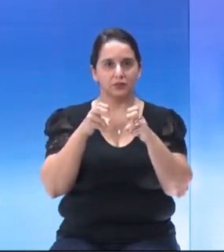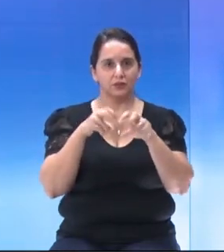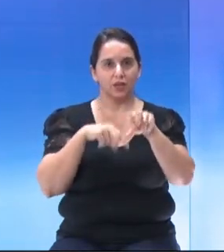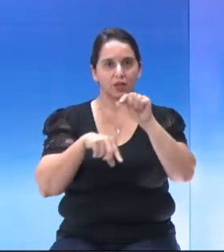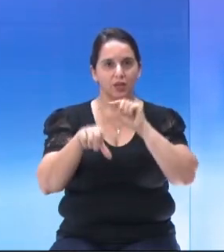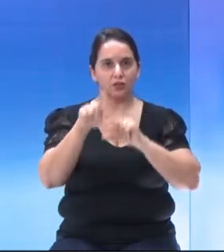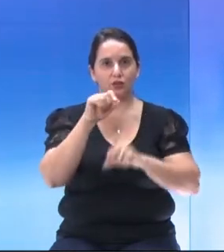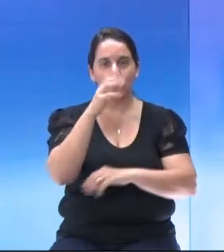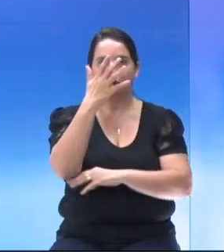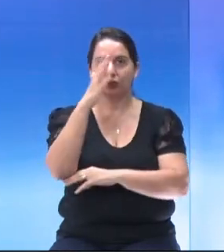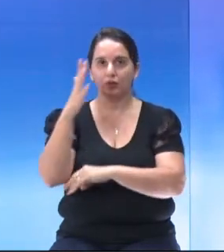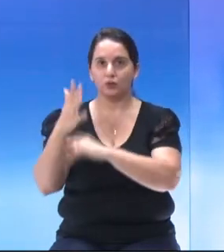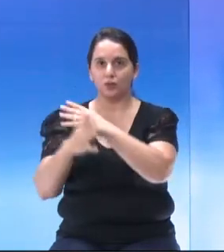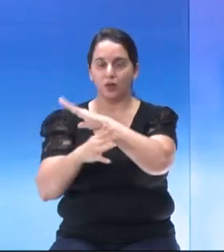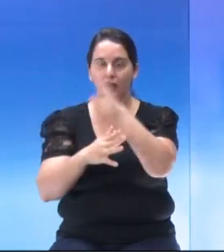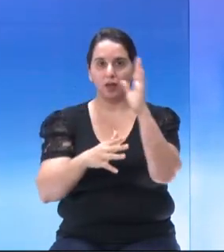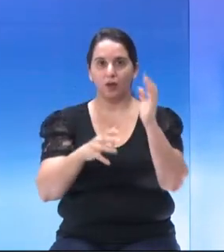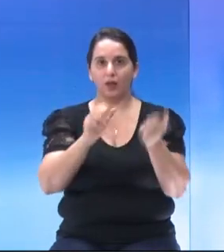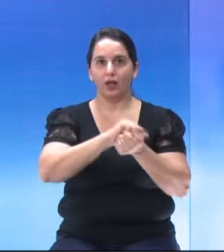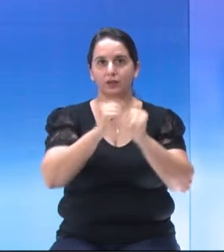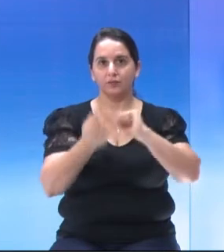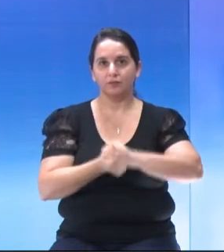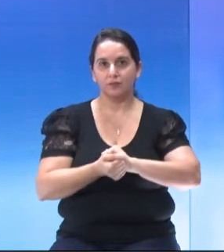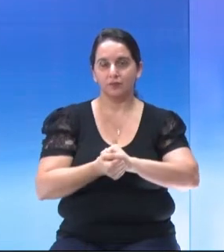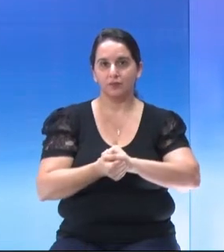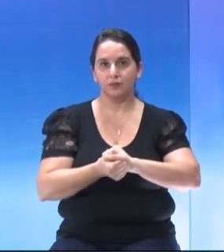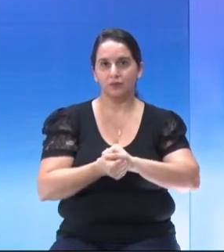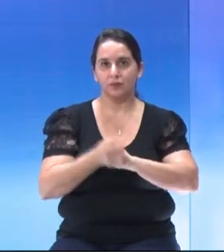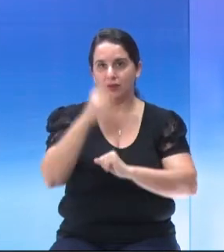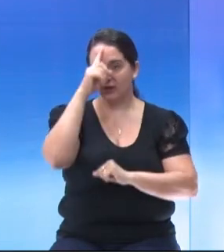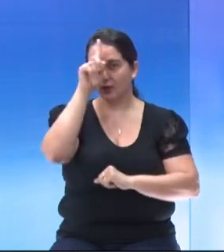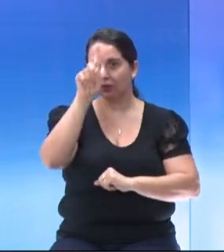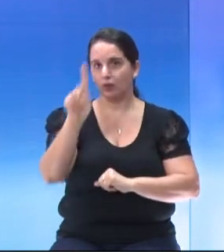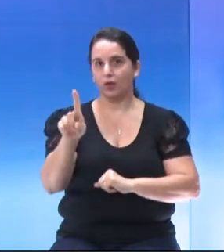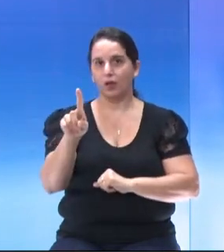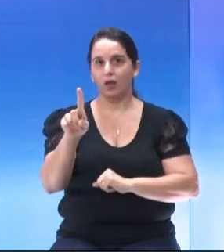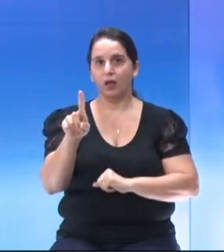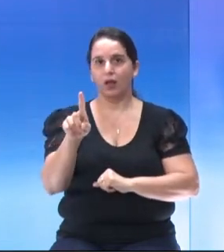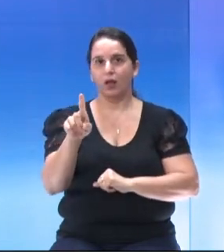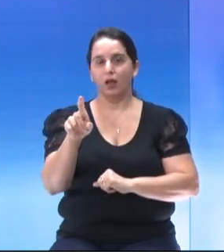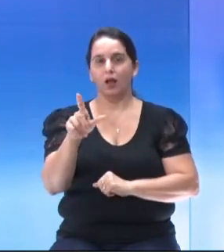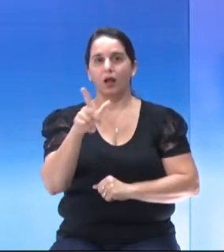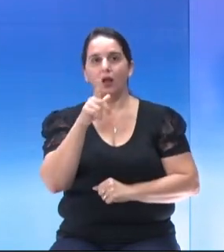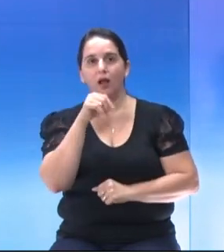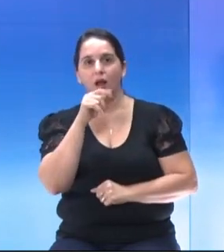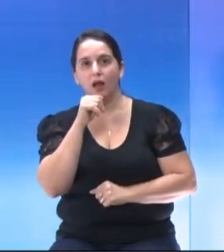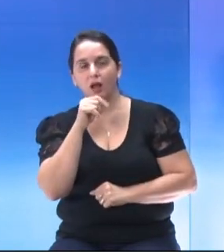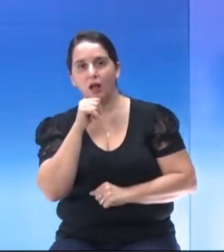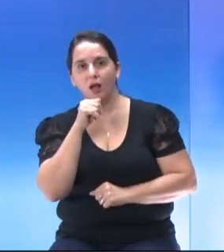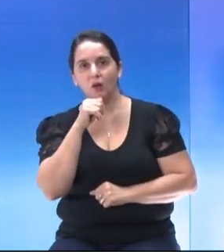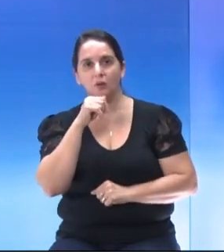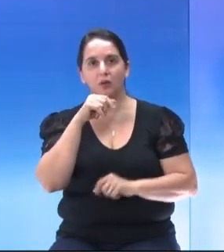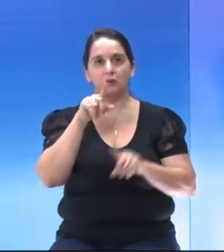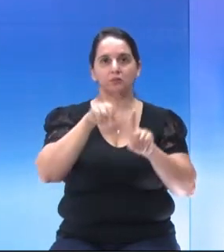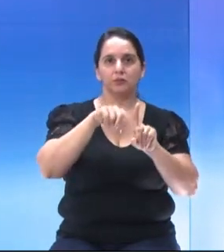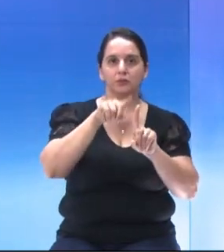seleção natural, adaptação, umidade, tudo tem a ver, baixa umidade, tudo tem a